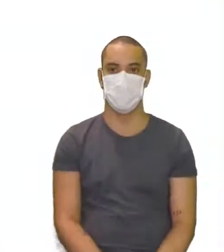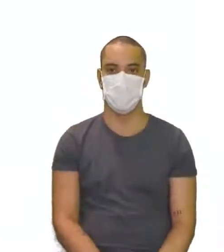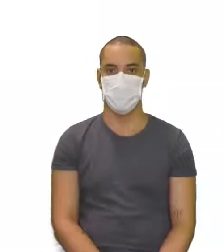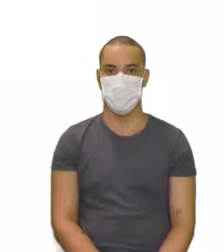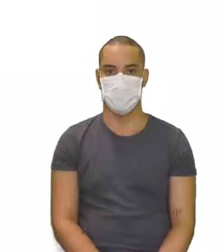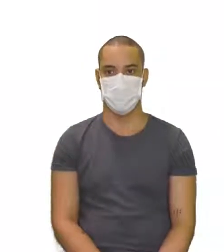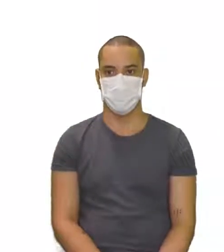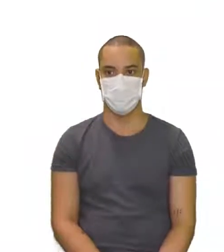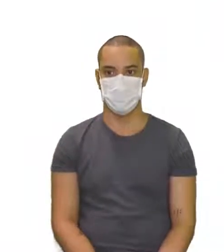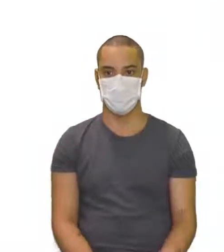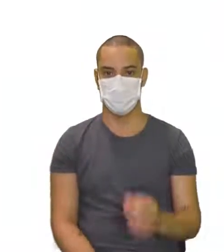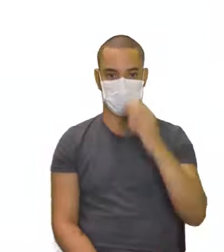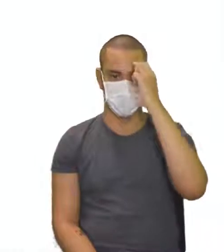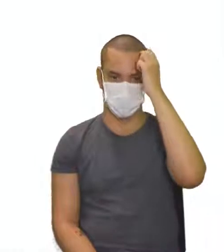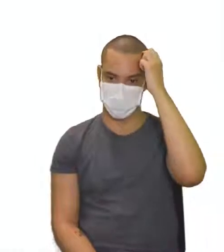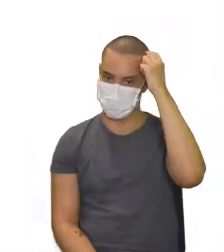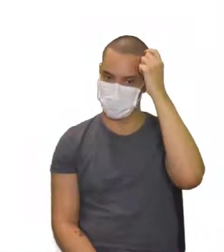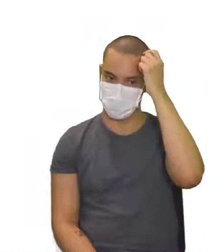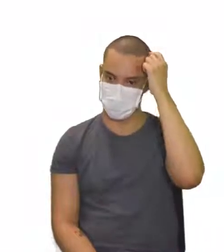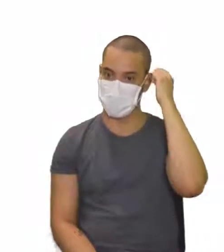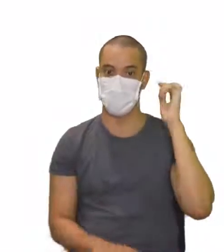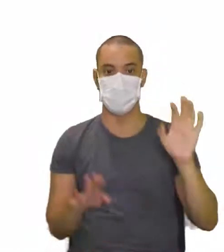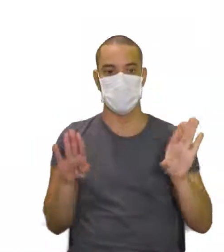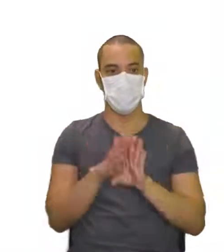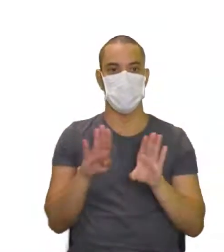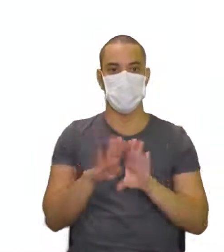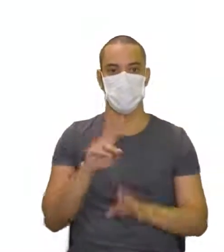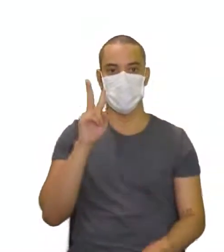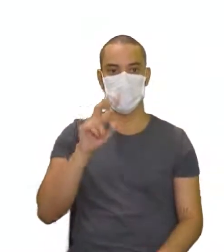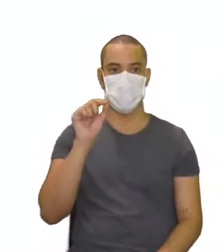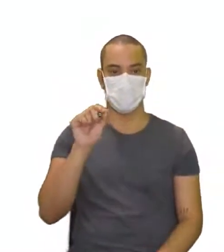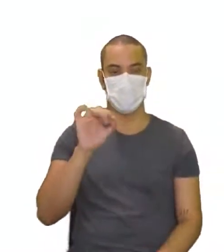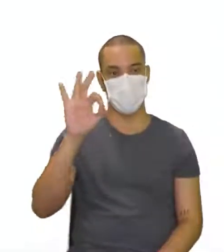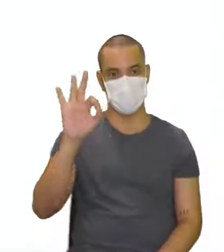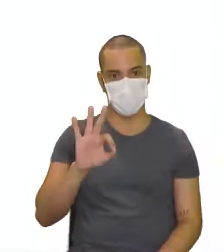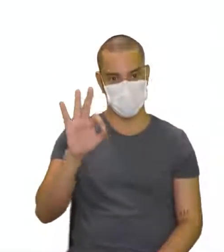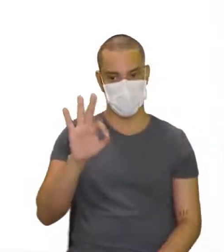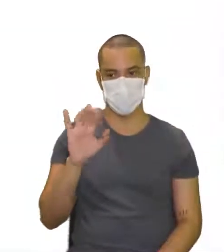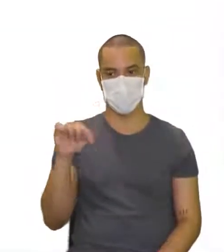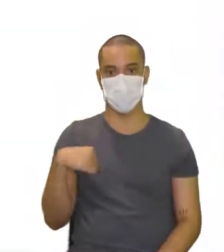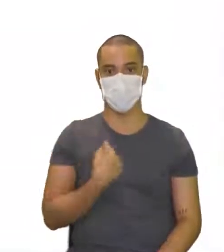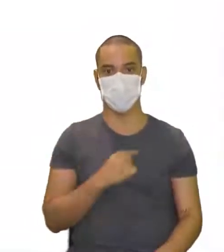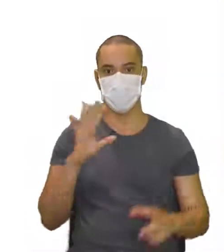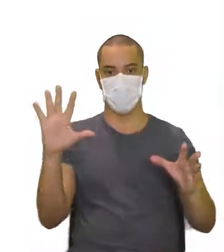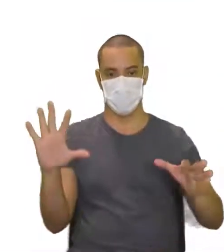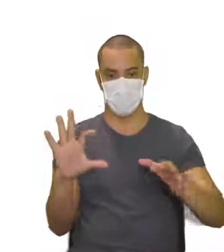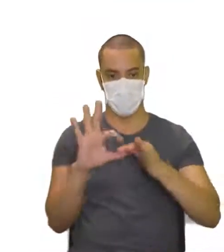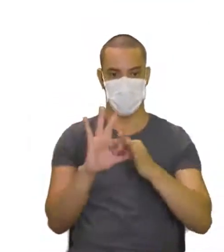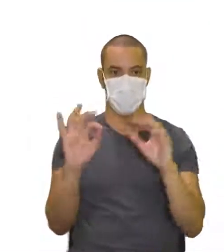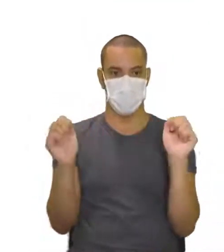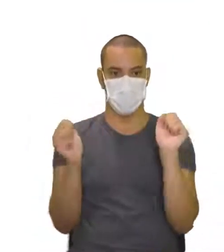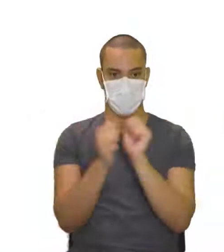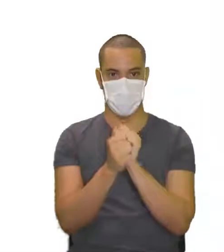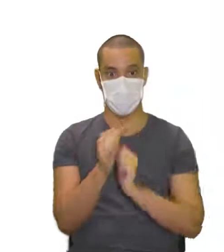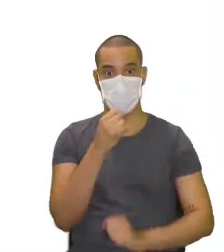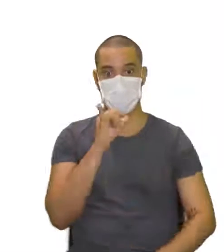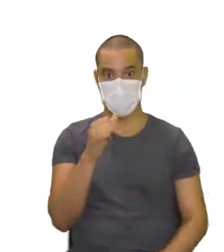calor, ok? Nós vimos que a potência, pessoal, nós associamos com o quê? A potência